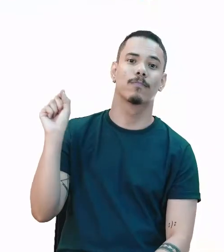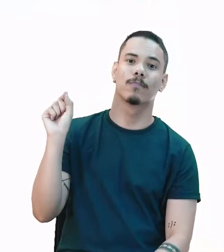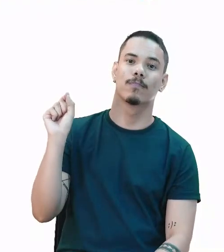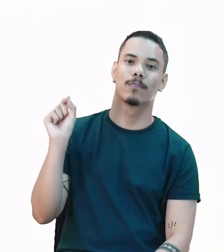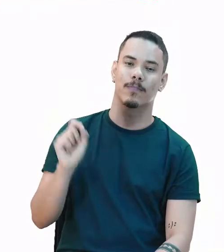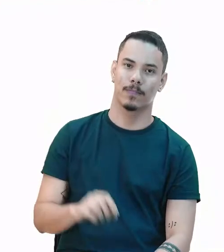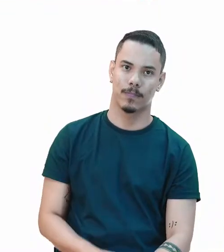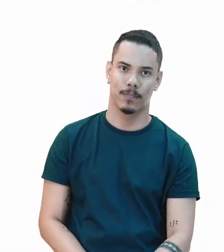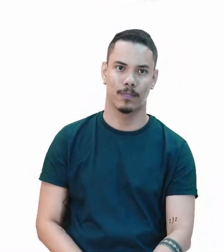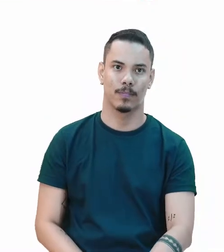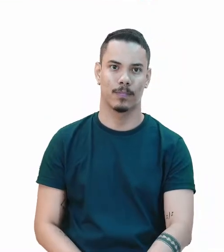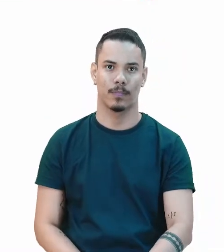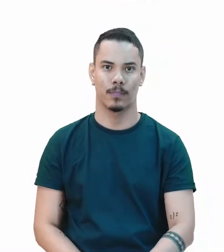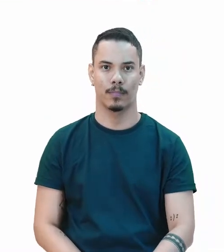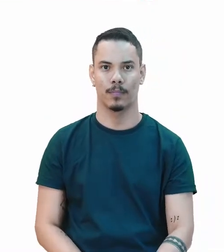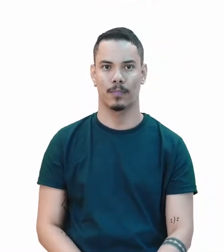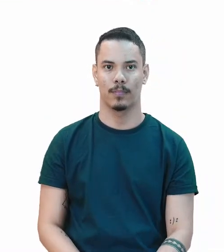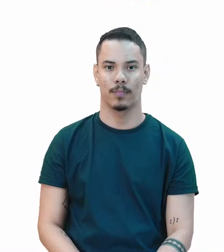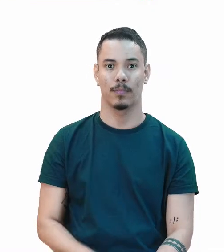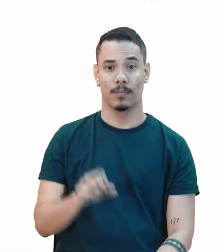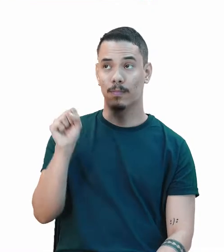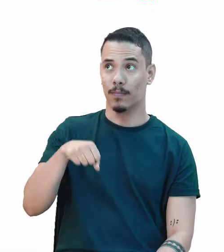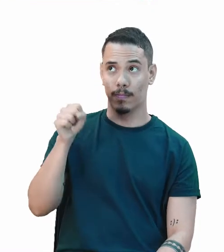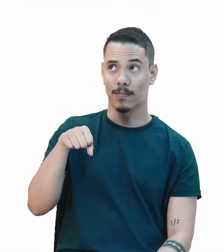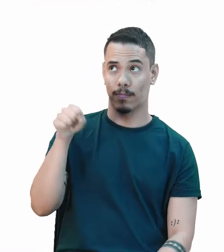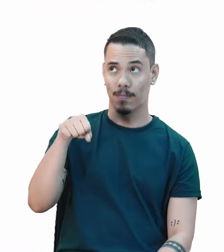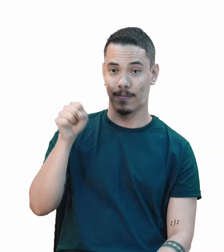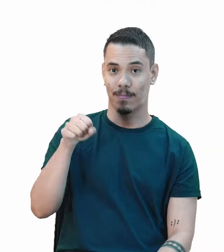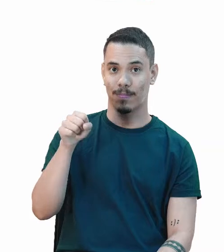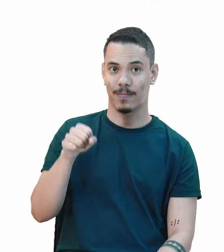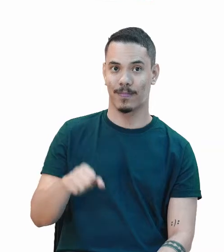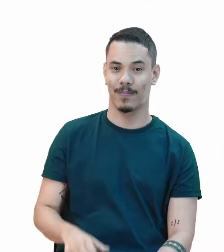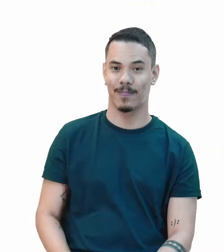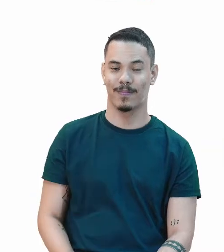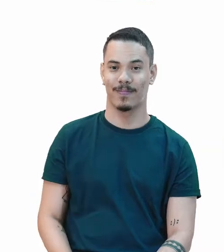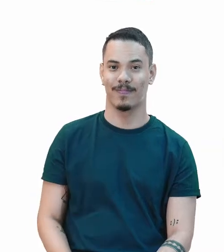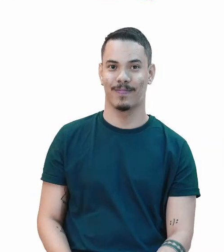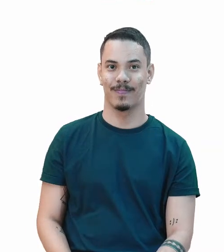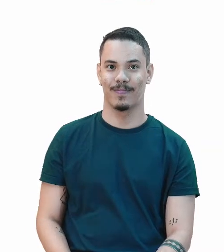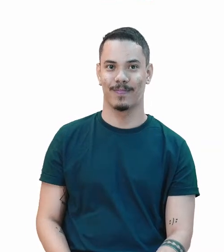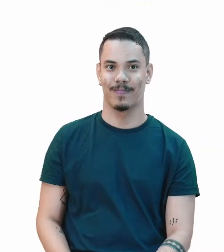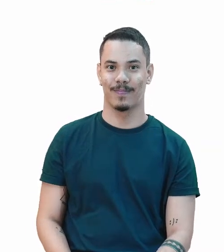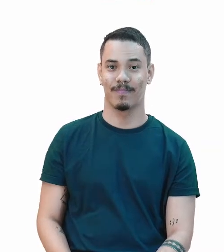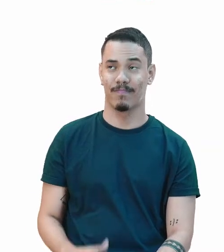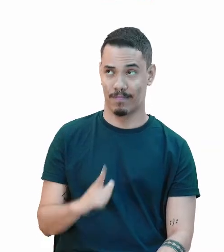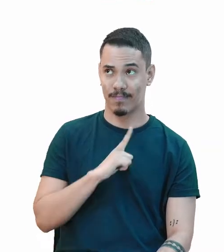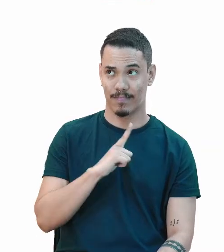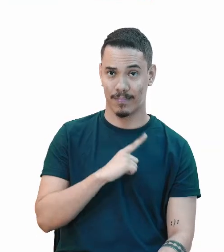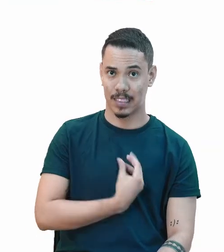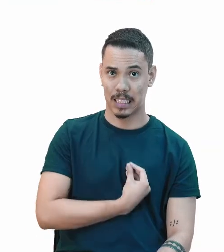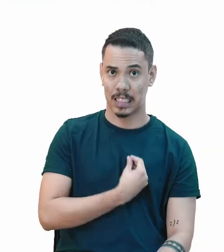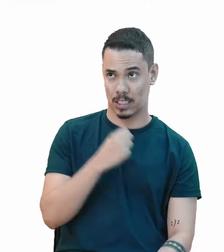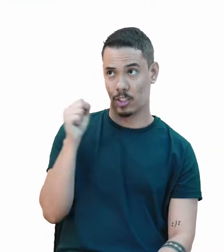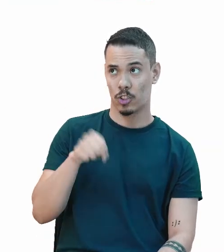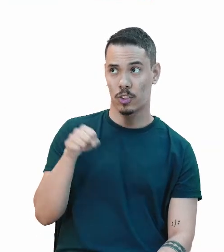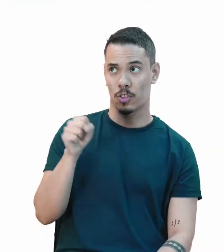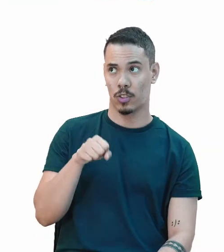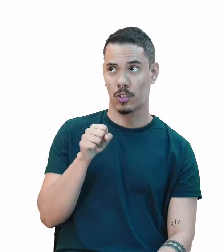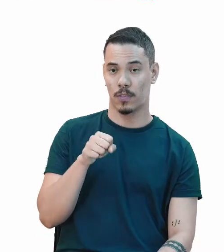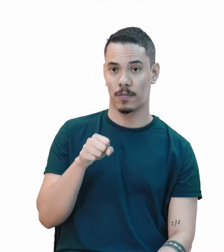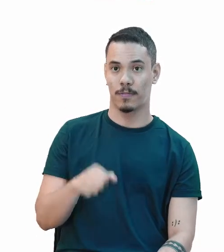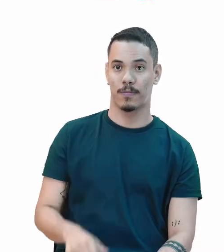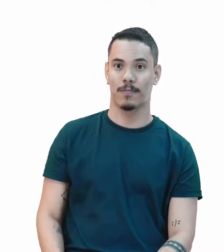Olha só. Sim, responde Diógenes, existe sim algo que você pode fazer por